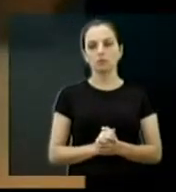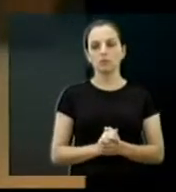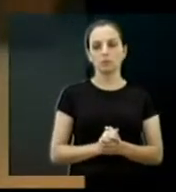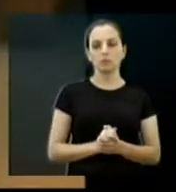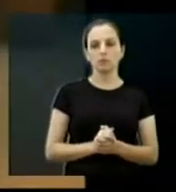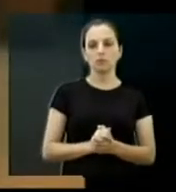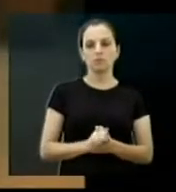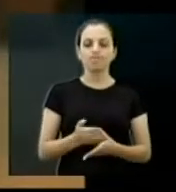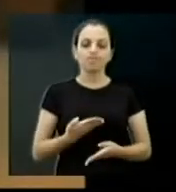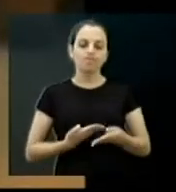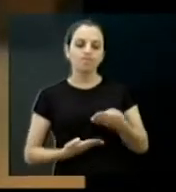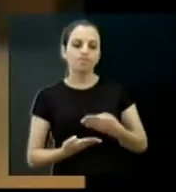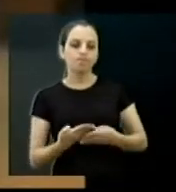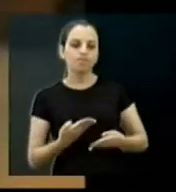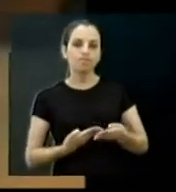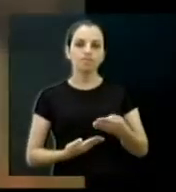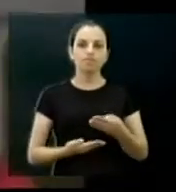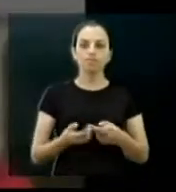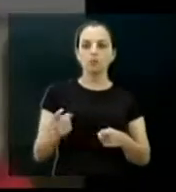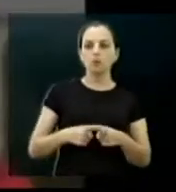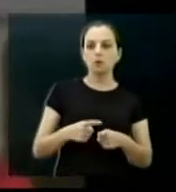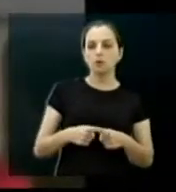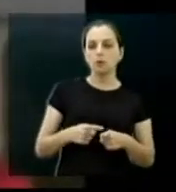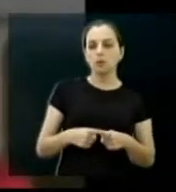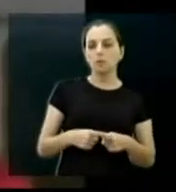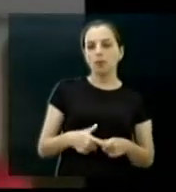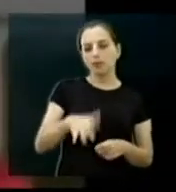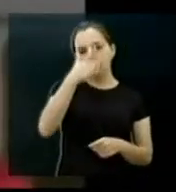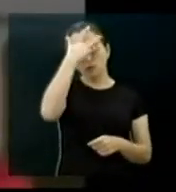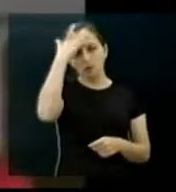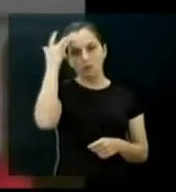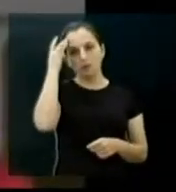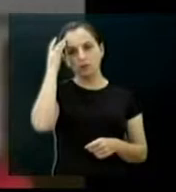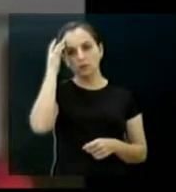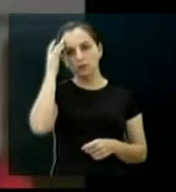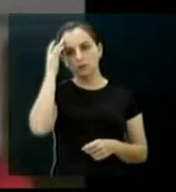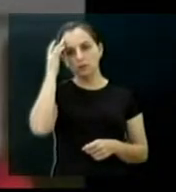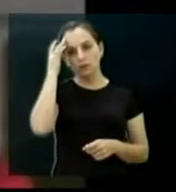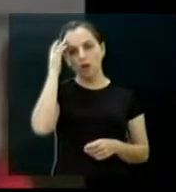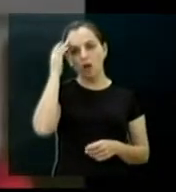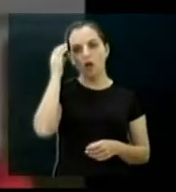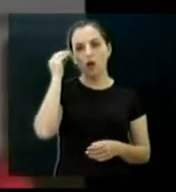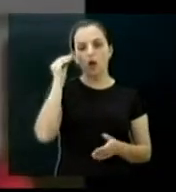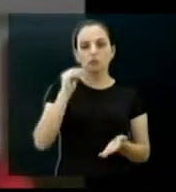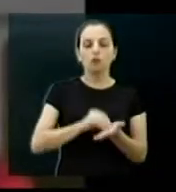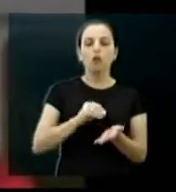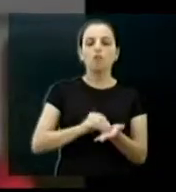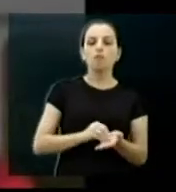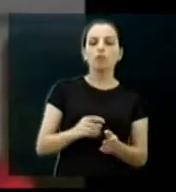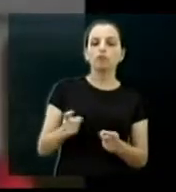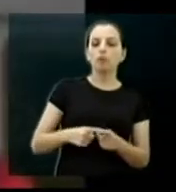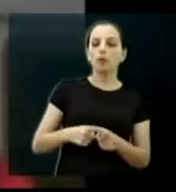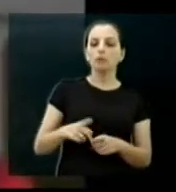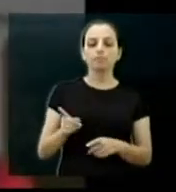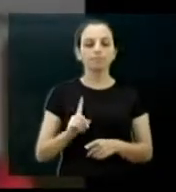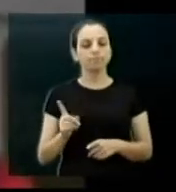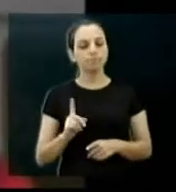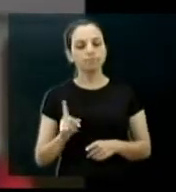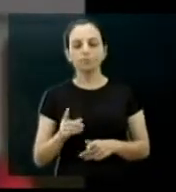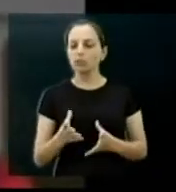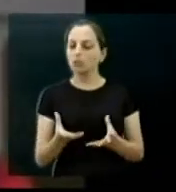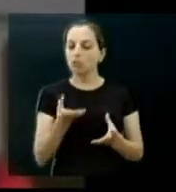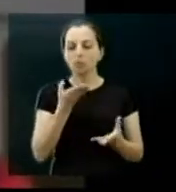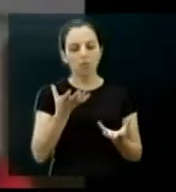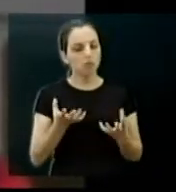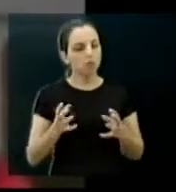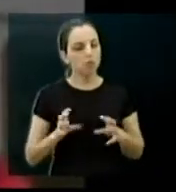Renato, a relação numérica médico por paciente mostra que não faltam médicos. O que há é que médicos não querem se arriscar